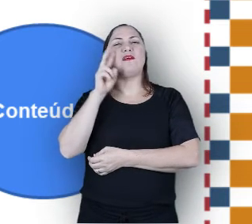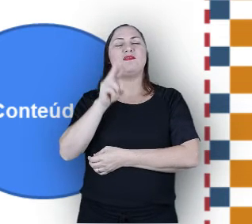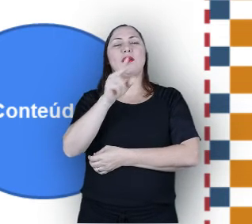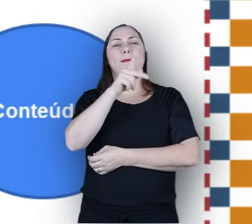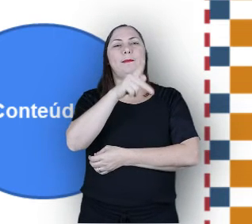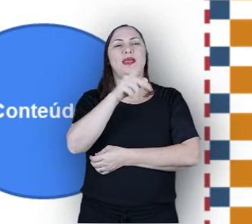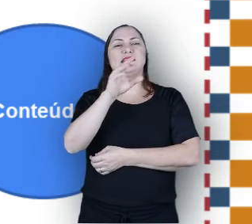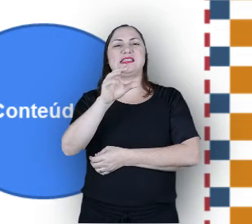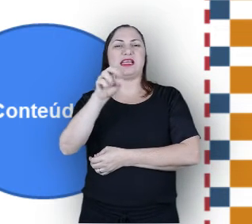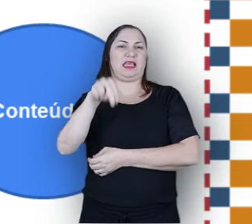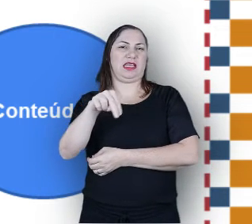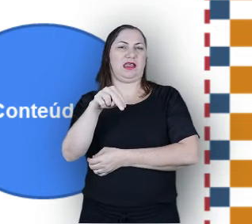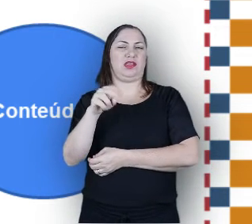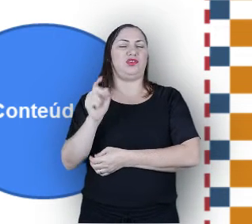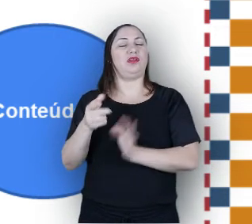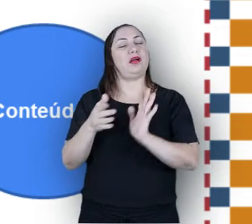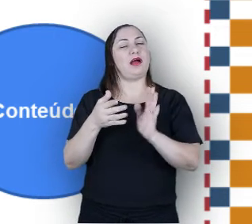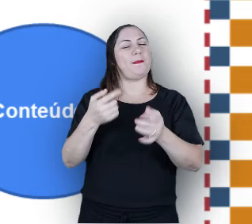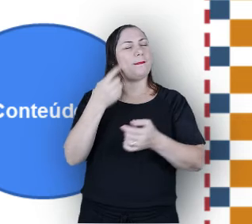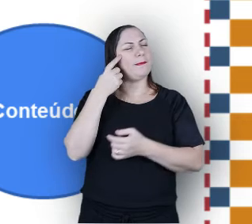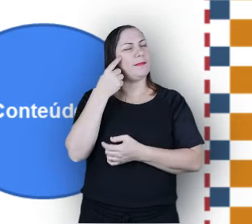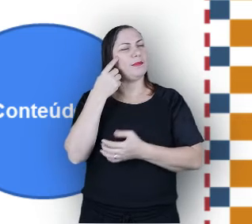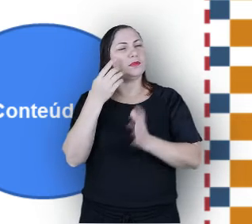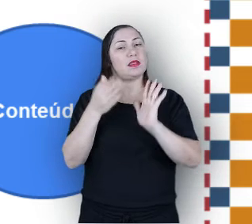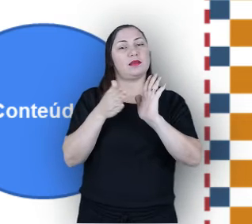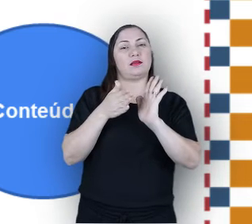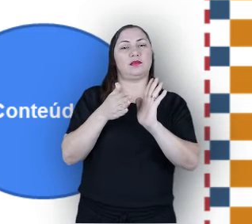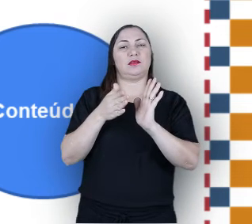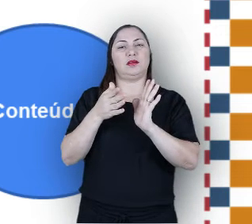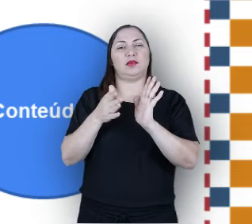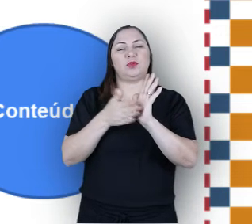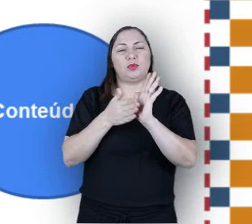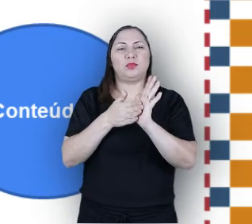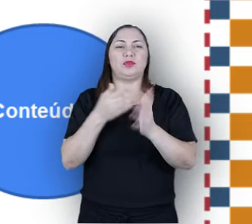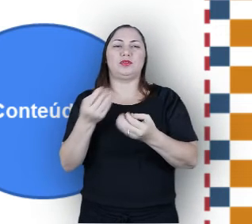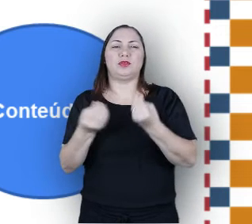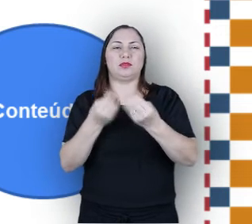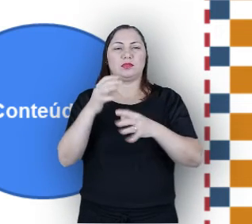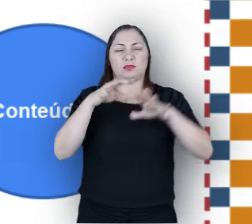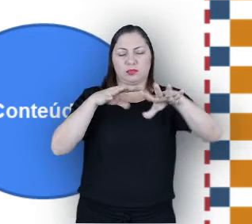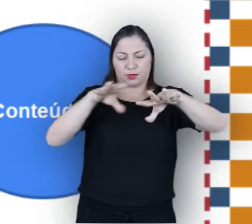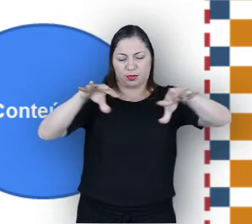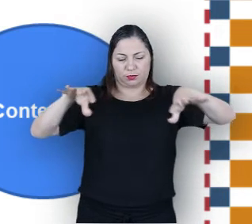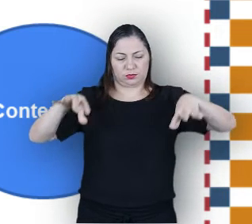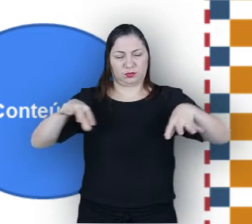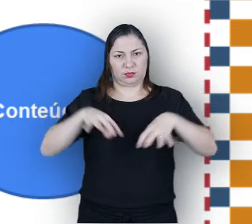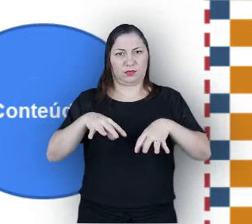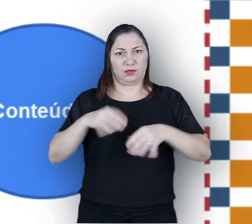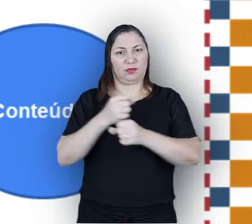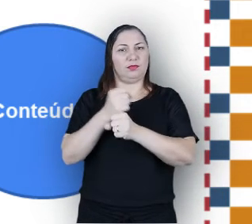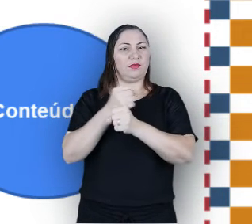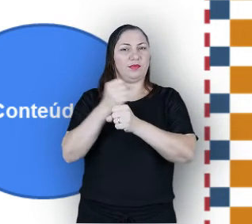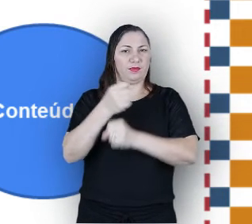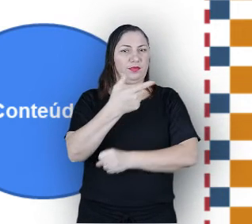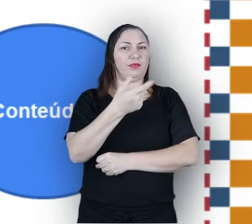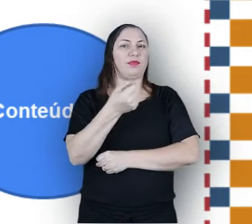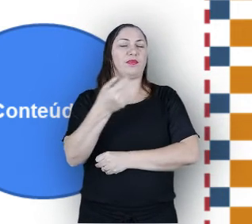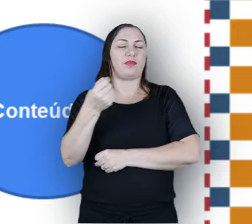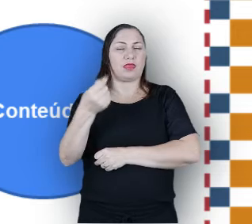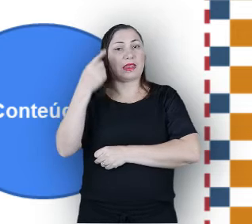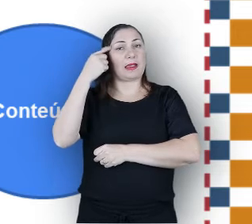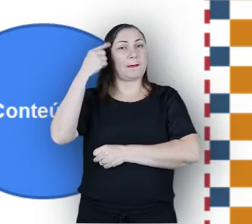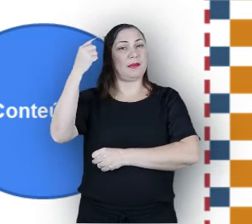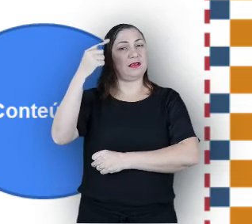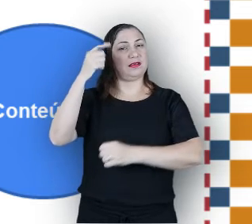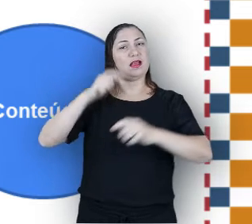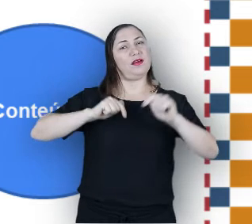né, da educação brasileira. Você vê já nos PCNs, né, já se tem uma proposição para pensar,